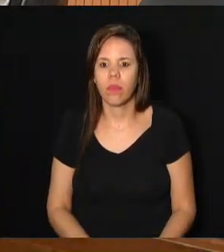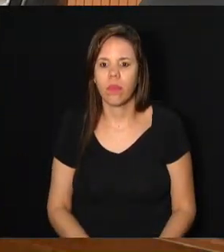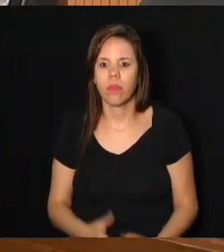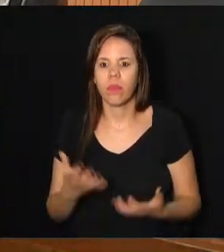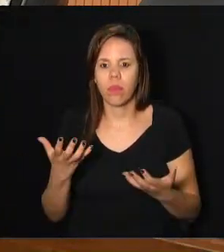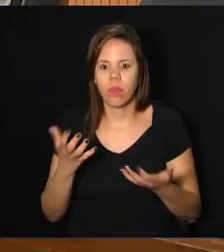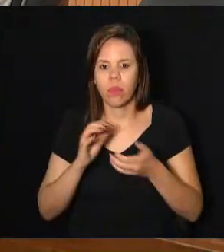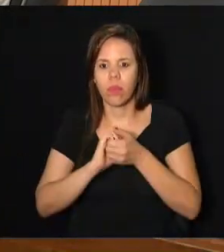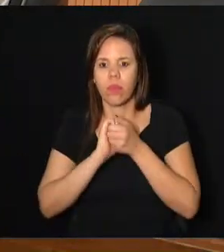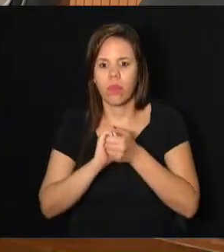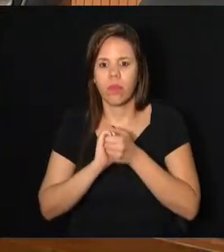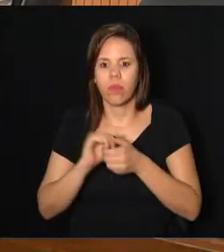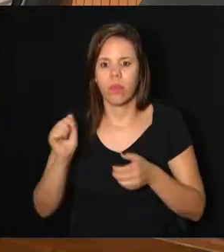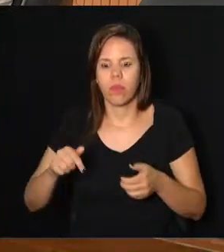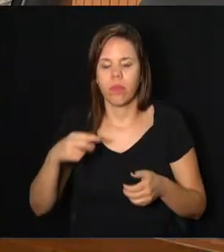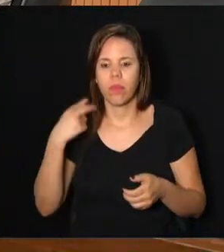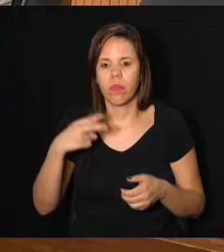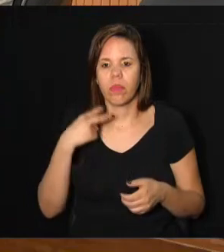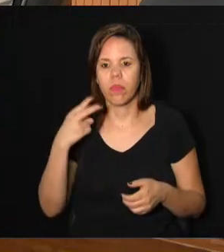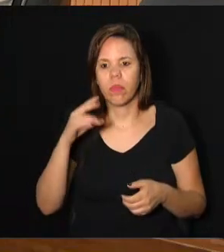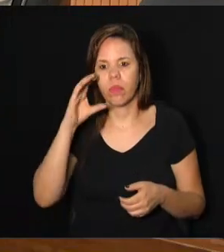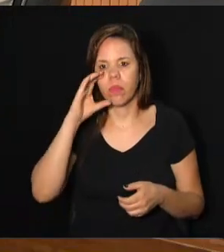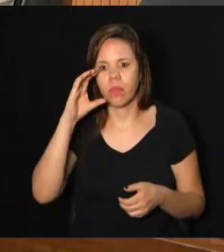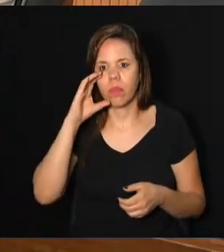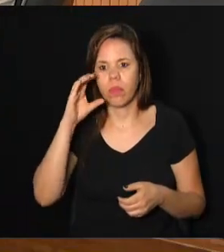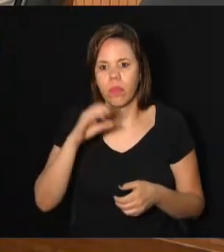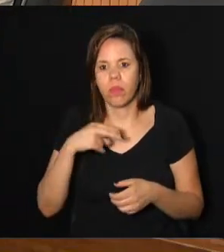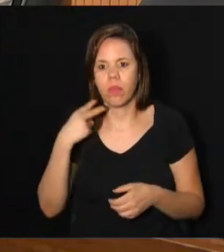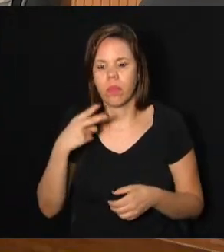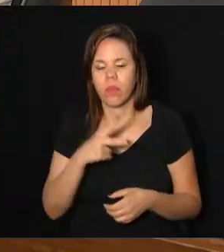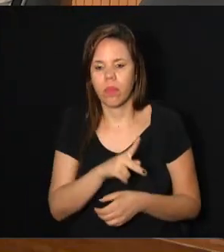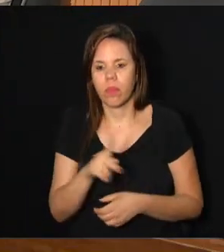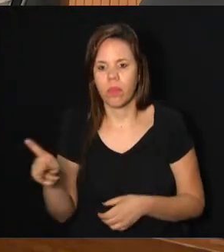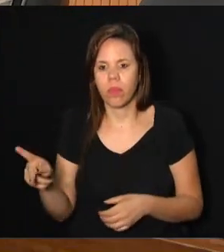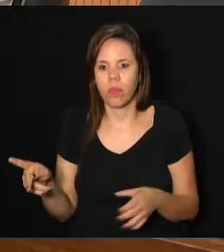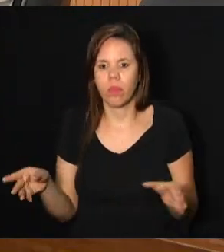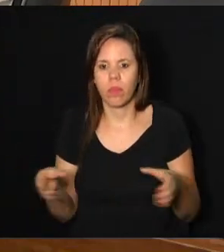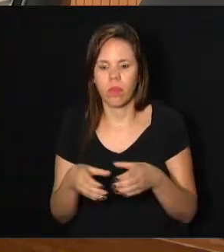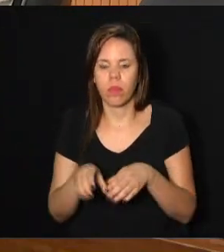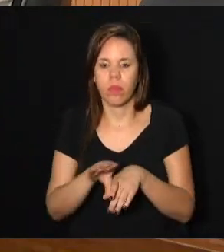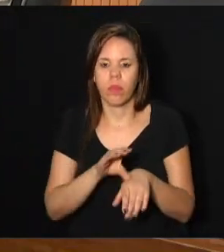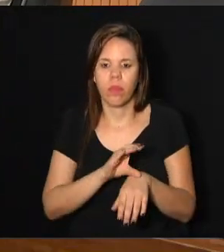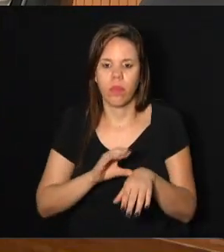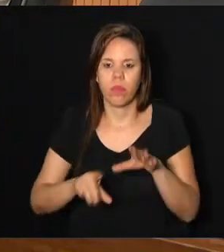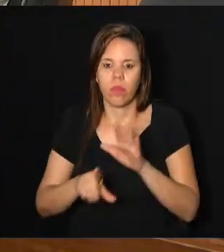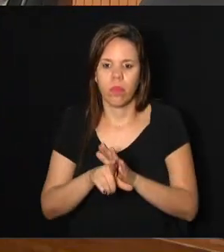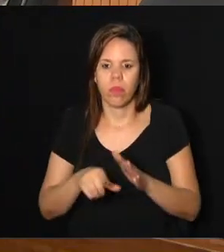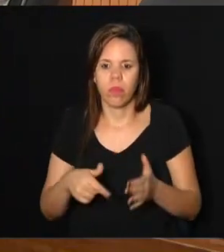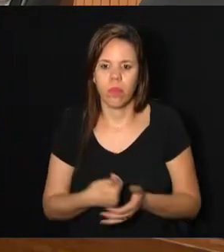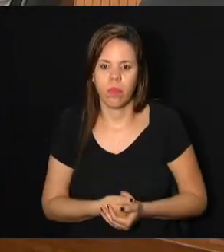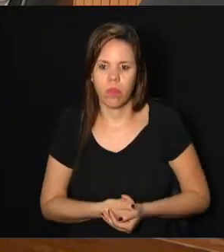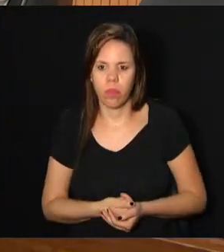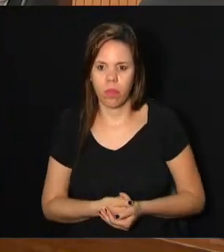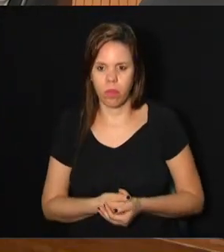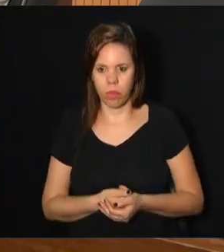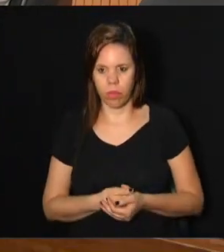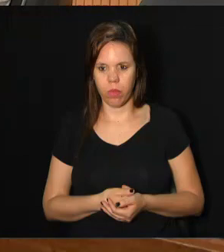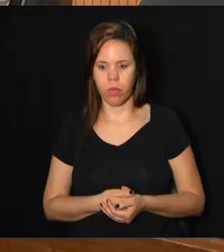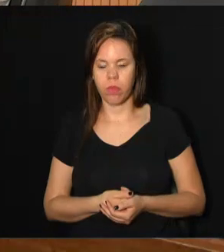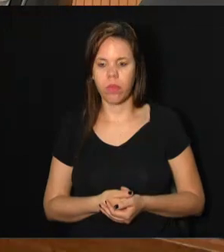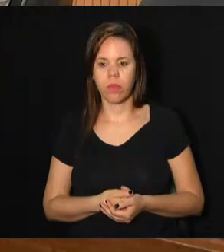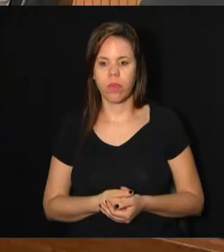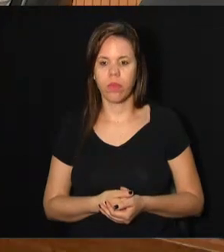Quero cumprimentar aqui o vereador Cirilo, presidente dessa ilustre Comissão de